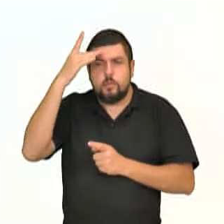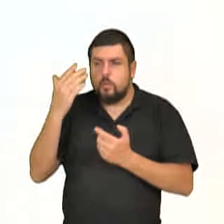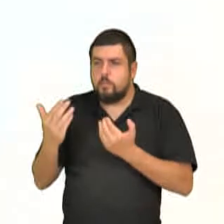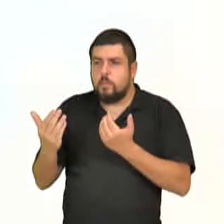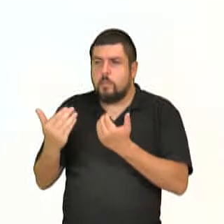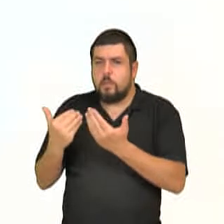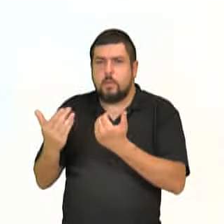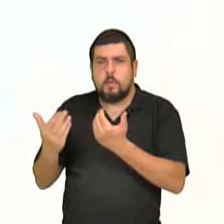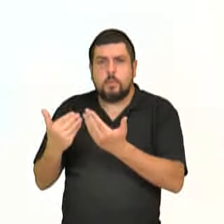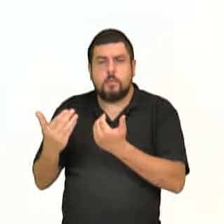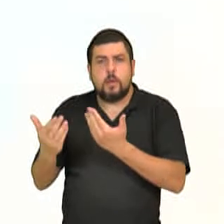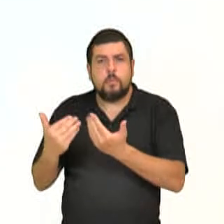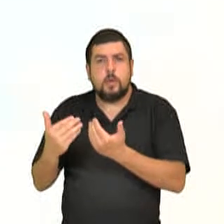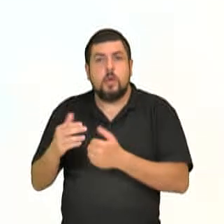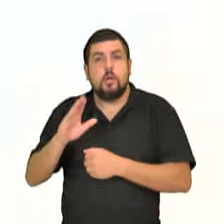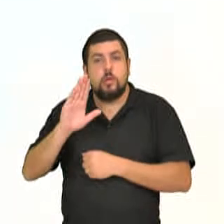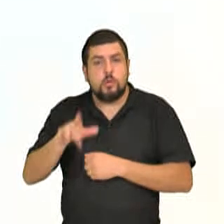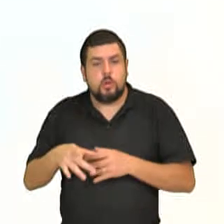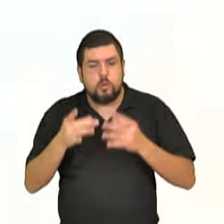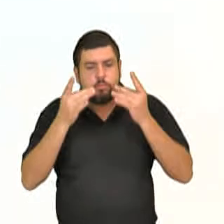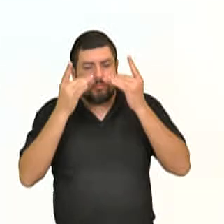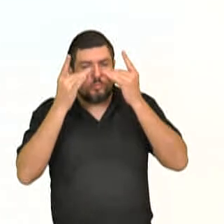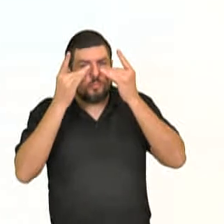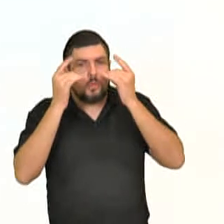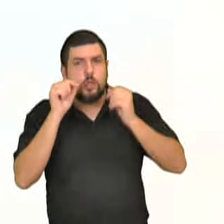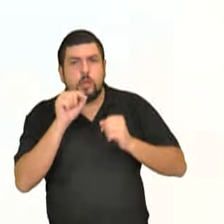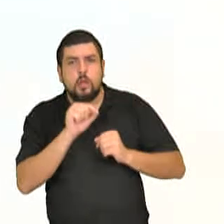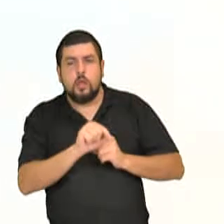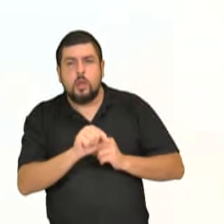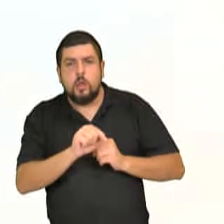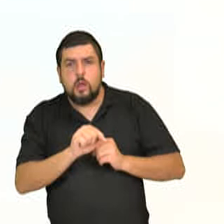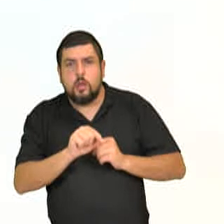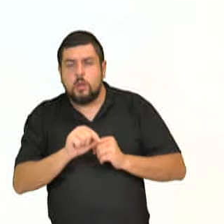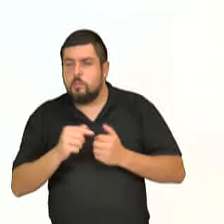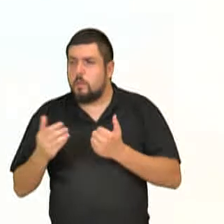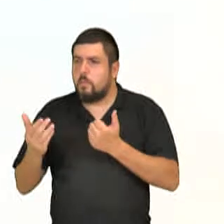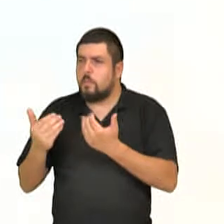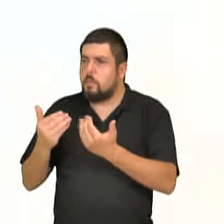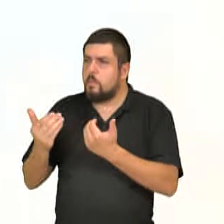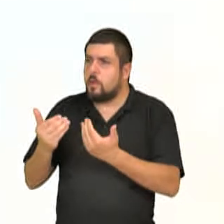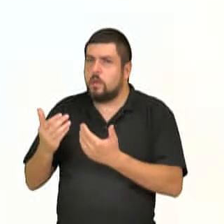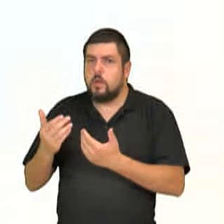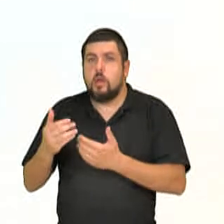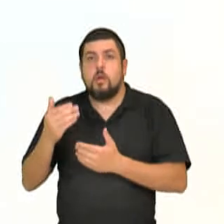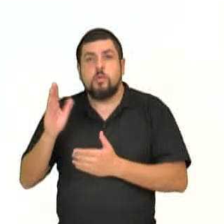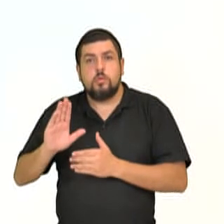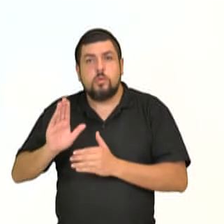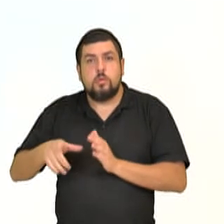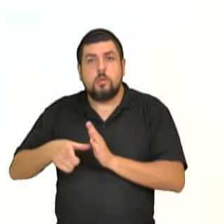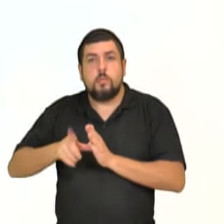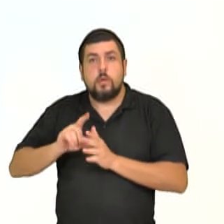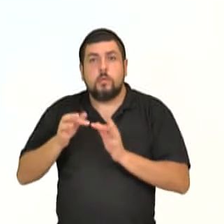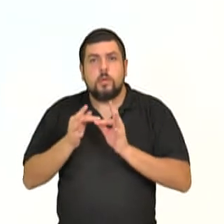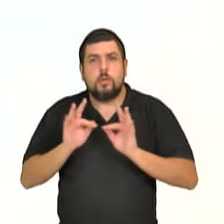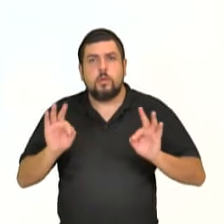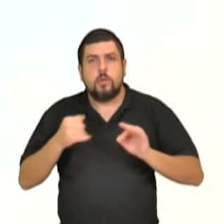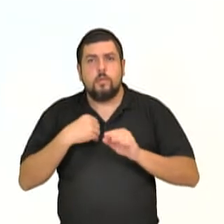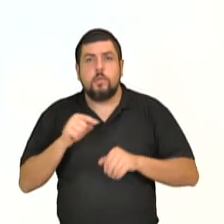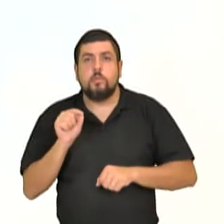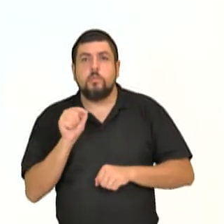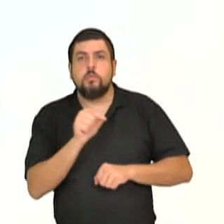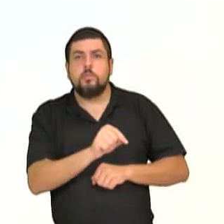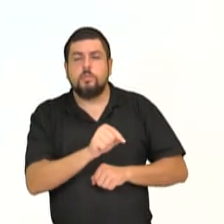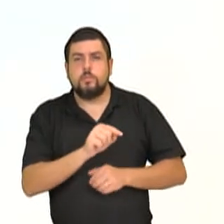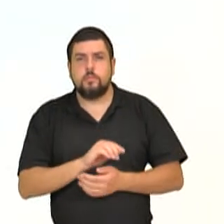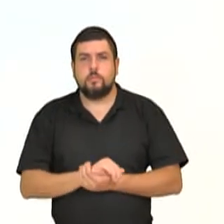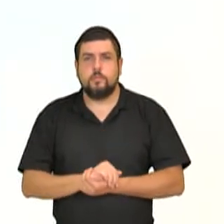estão seguras, estão visualizando o objeto de referência, já foi citado anteriormente. Bien? Então,